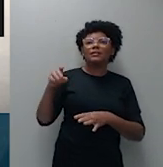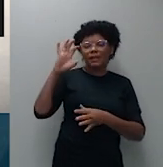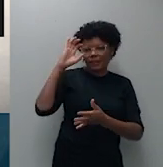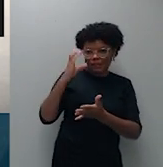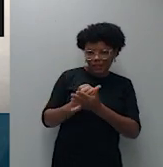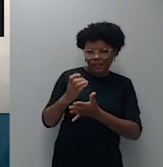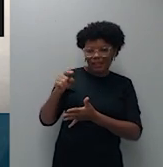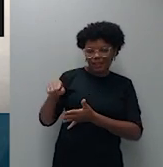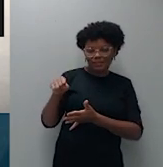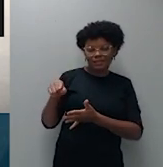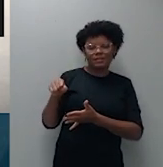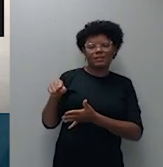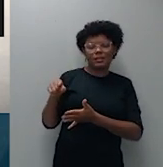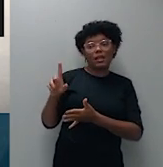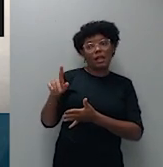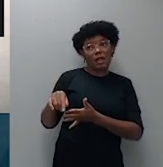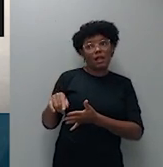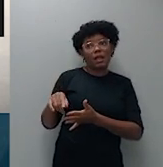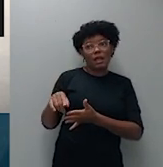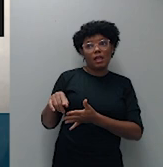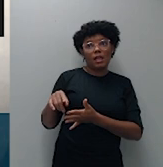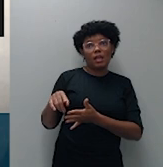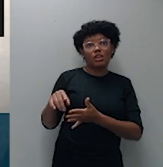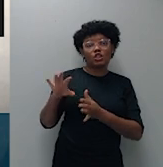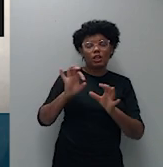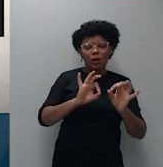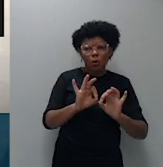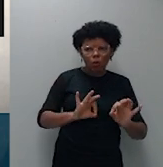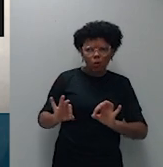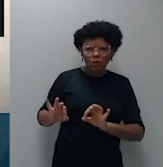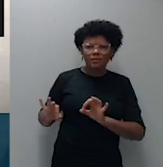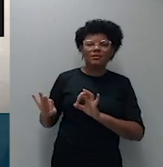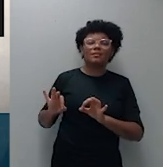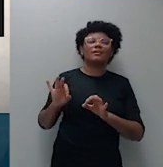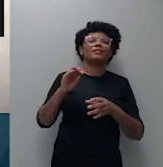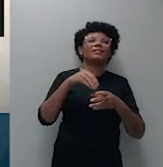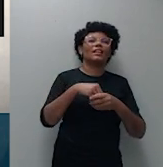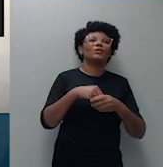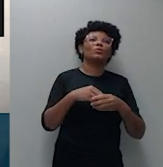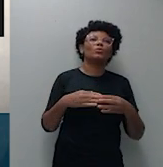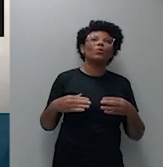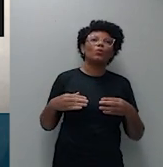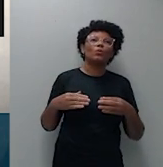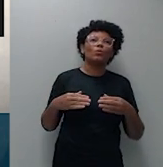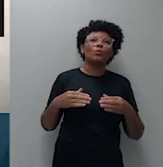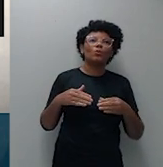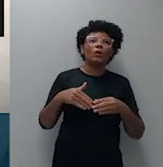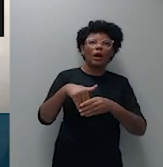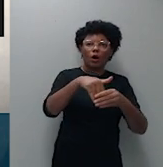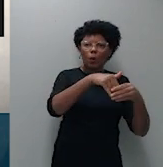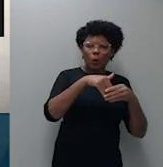da pele oficial foram previamente delineadas no acórdão recorrido